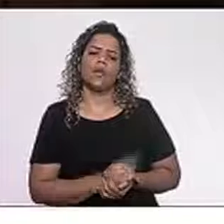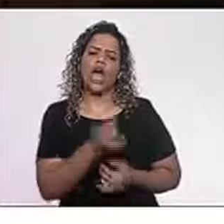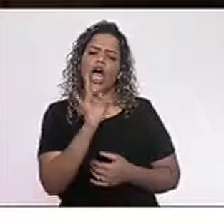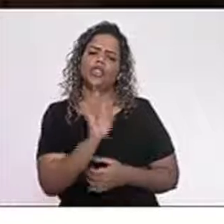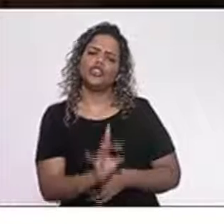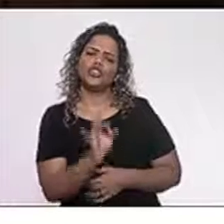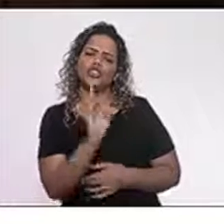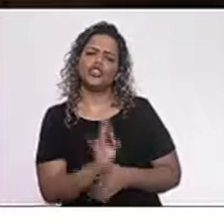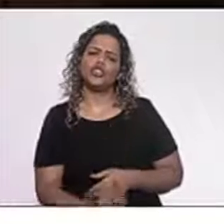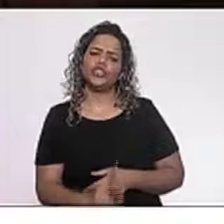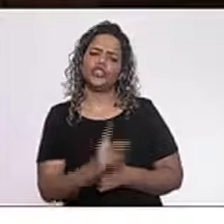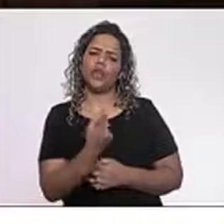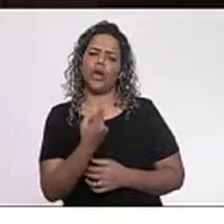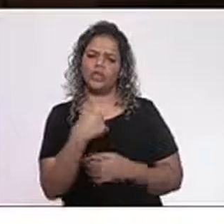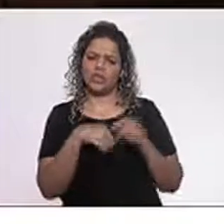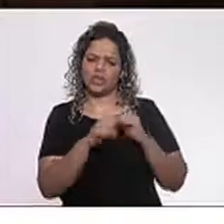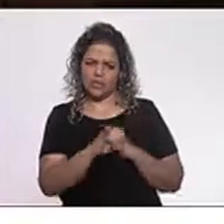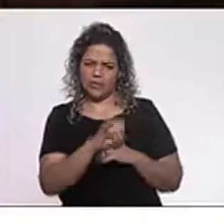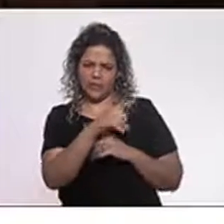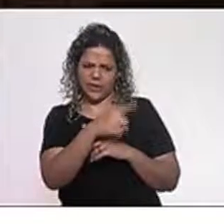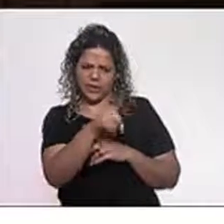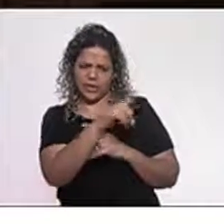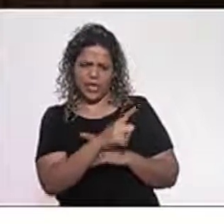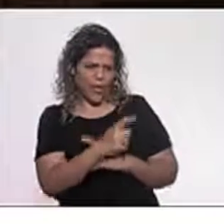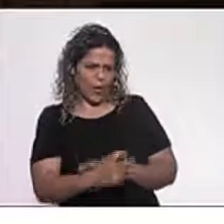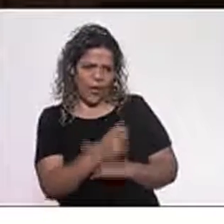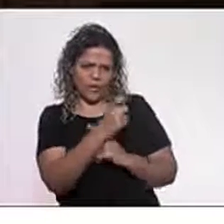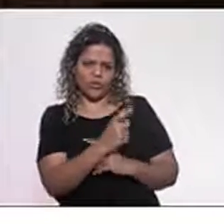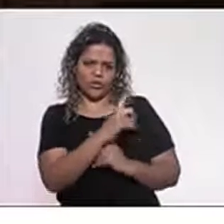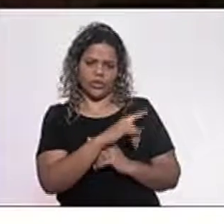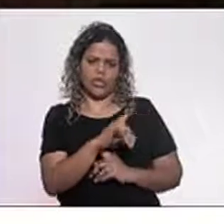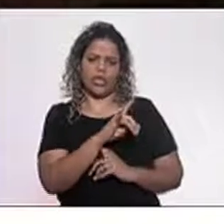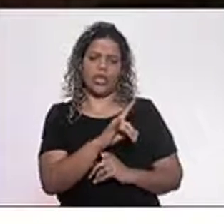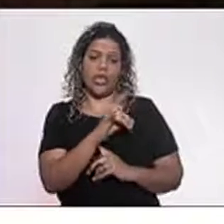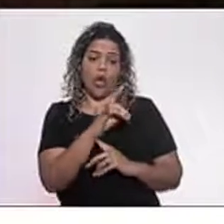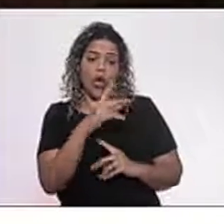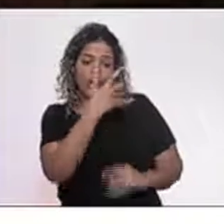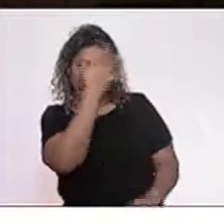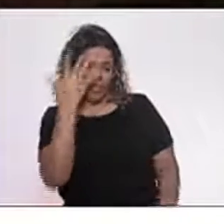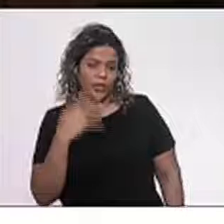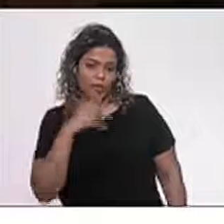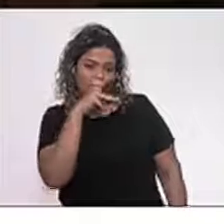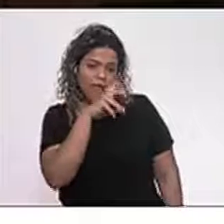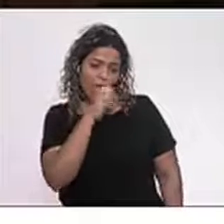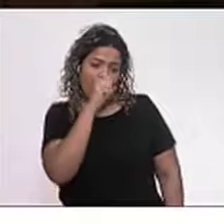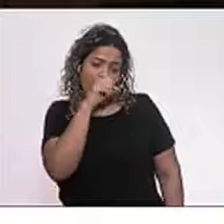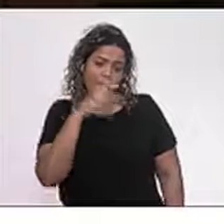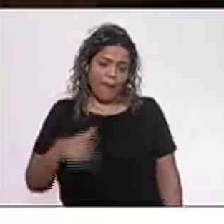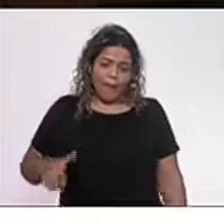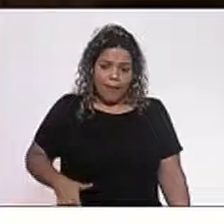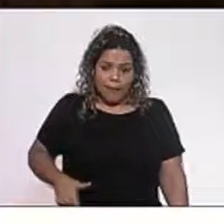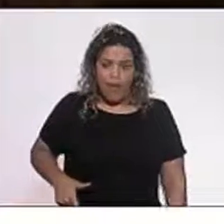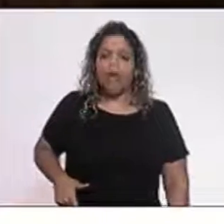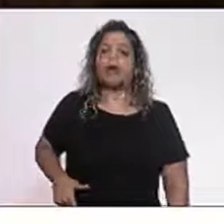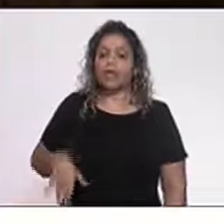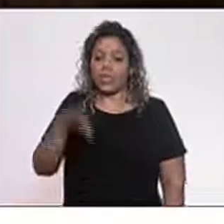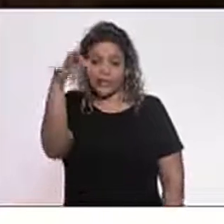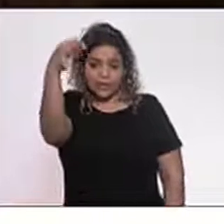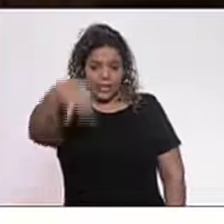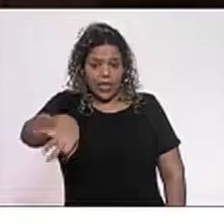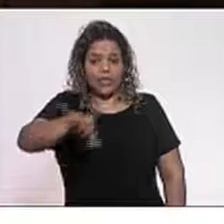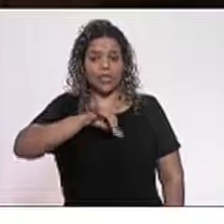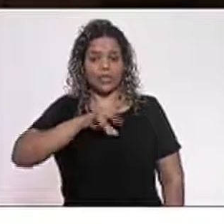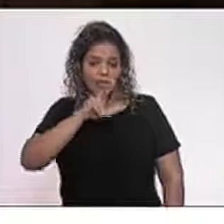É só isso. Se você não atira num indivíduo que está fortemente armado, você pode ter certeza que ele